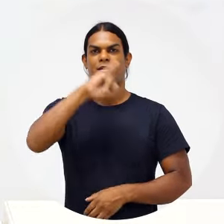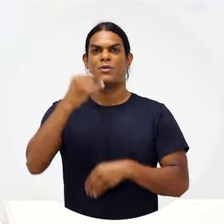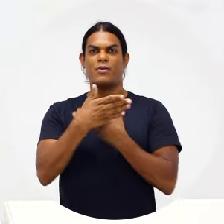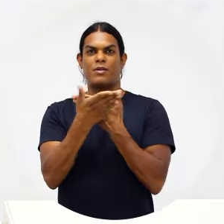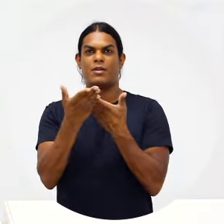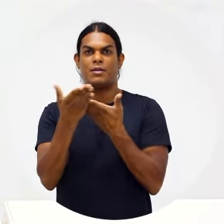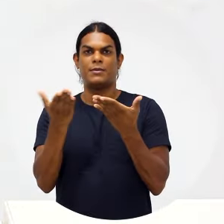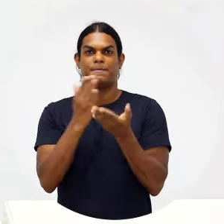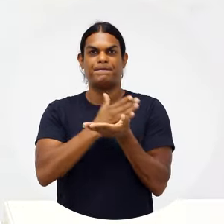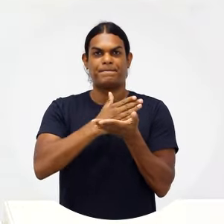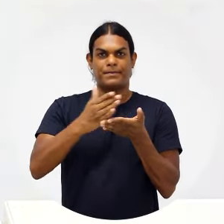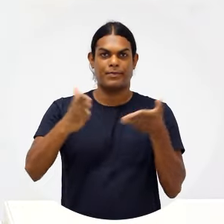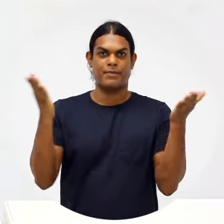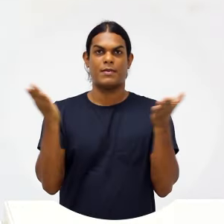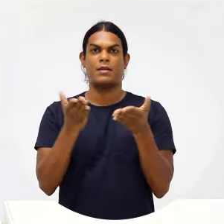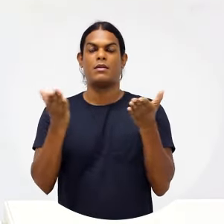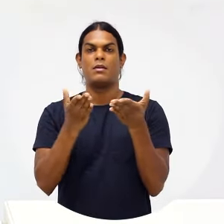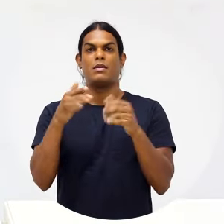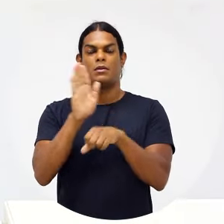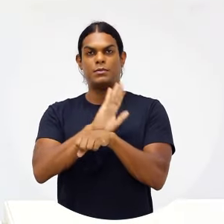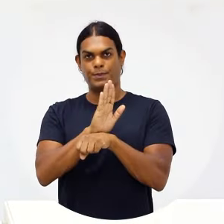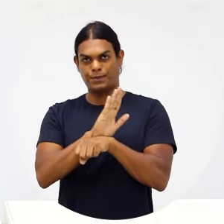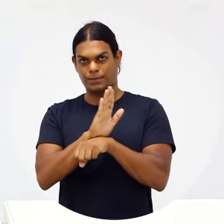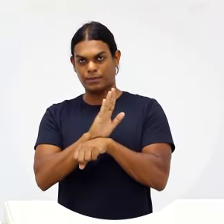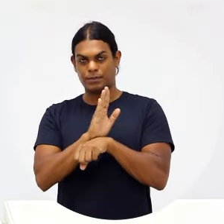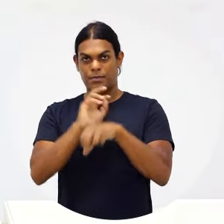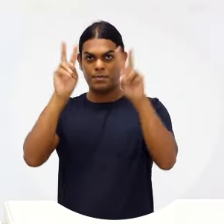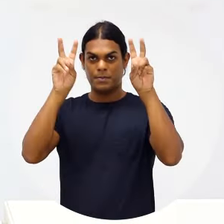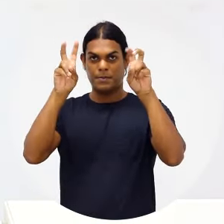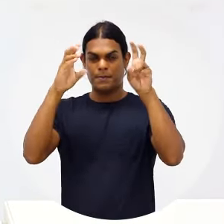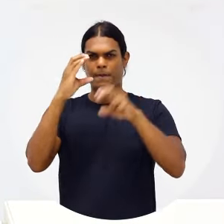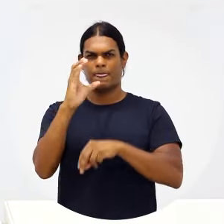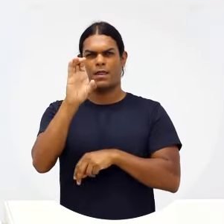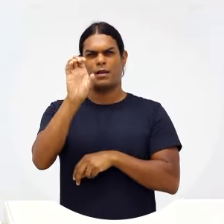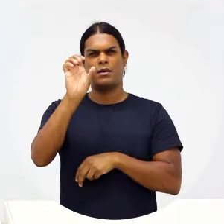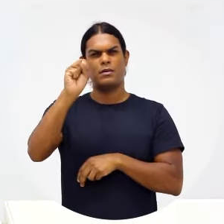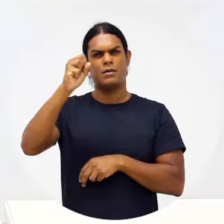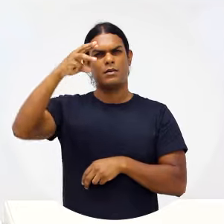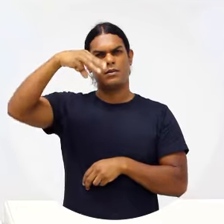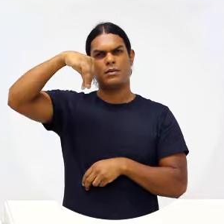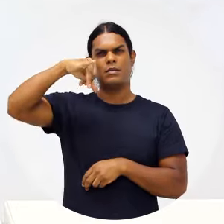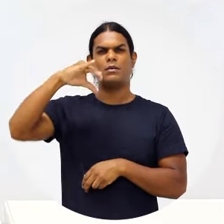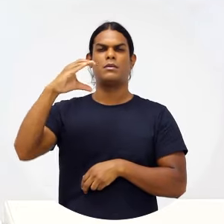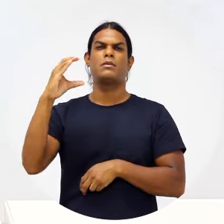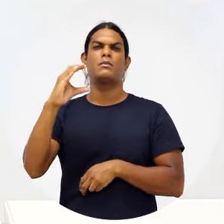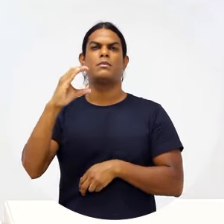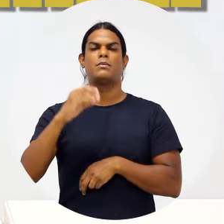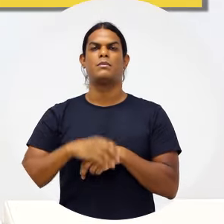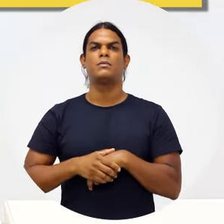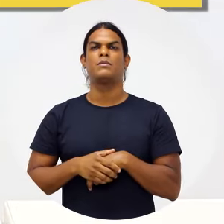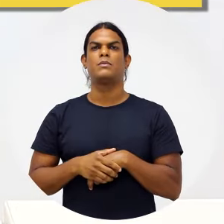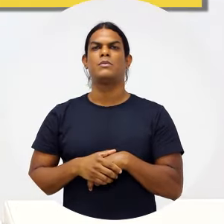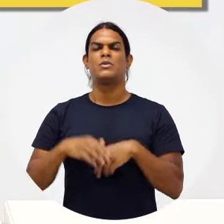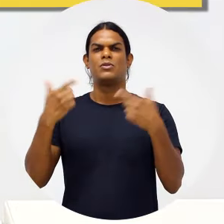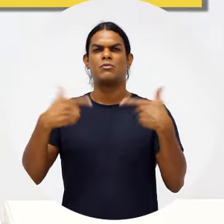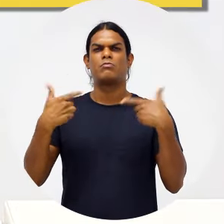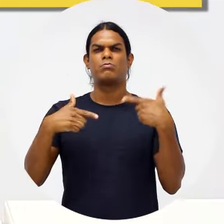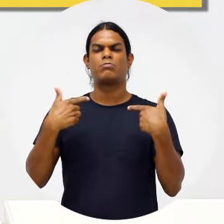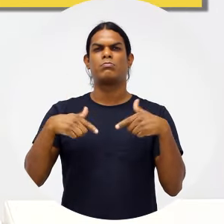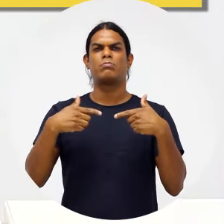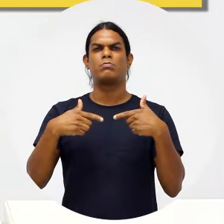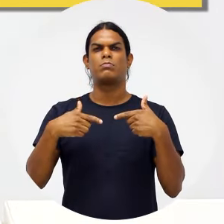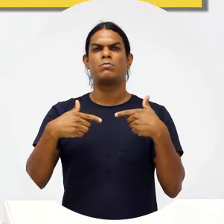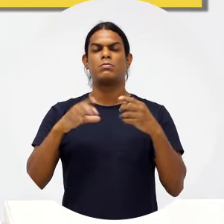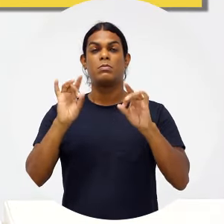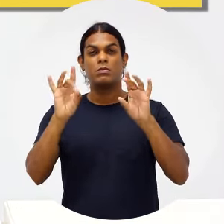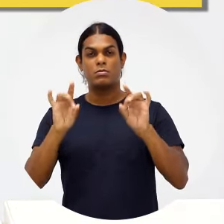Olá, aluno! Vamos iniciar agora a videoaula que fala sobre o SESMIT, o Serviço Especializado em Engenharia de Segurança e em